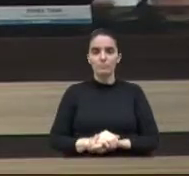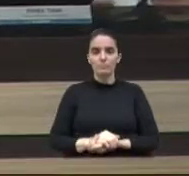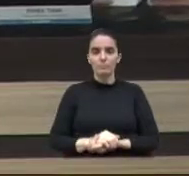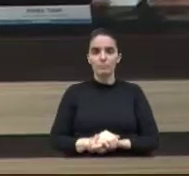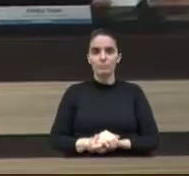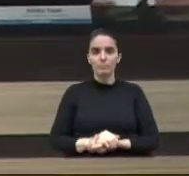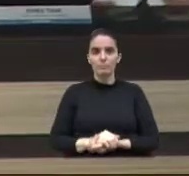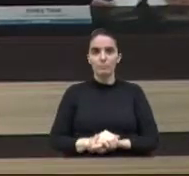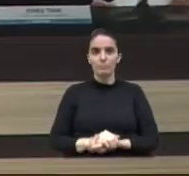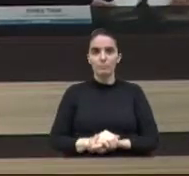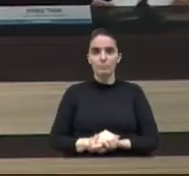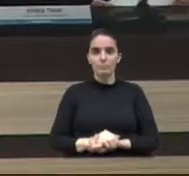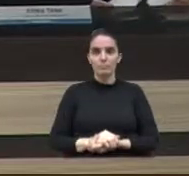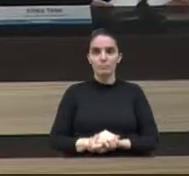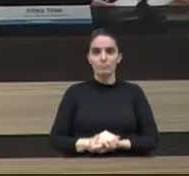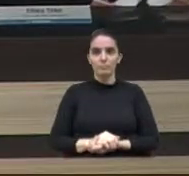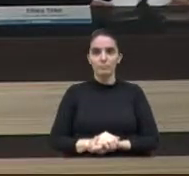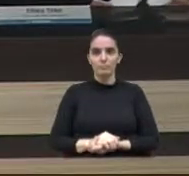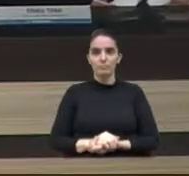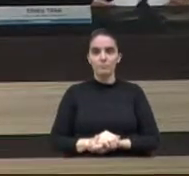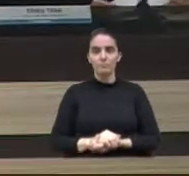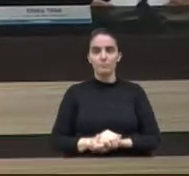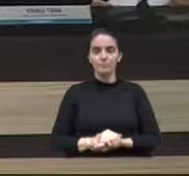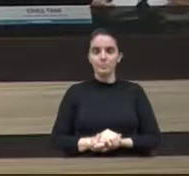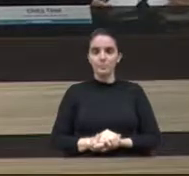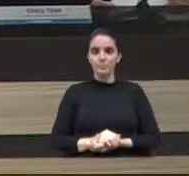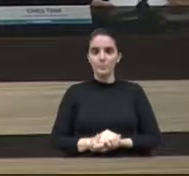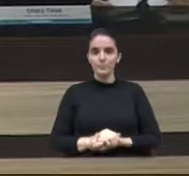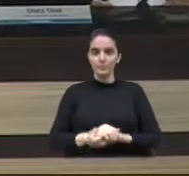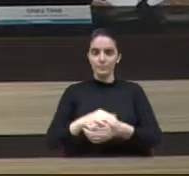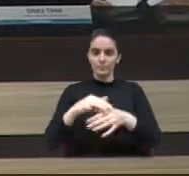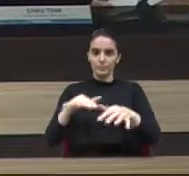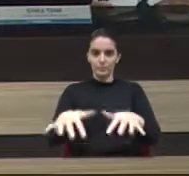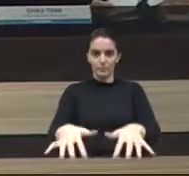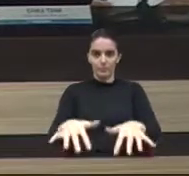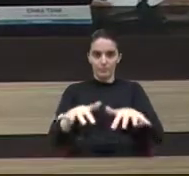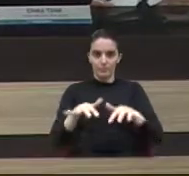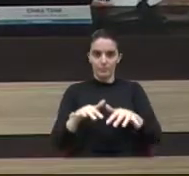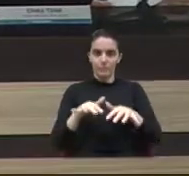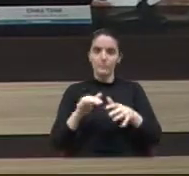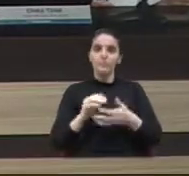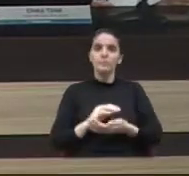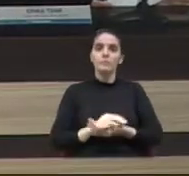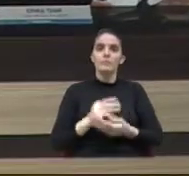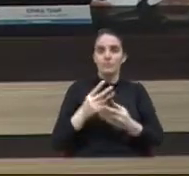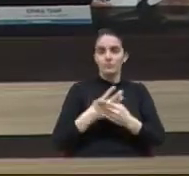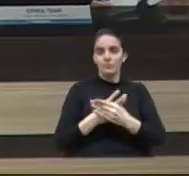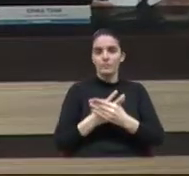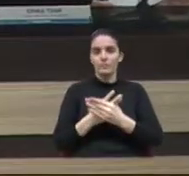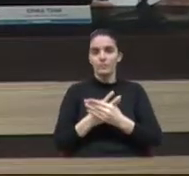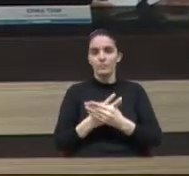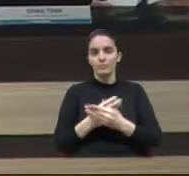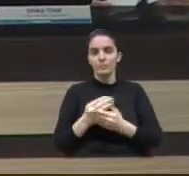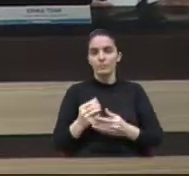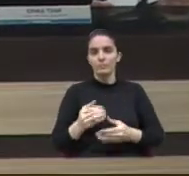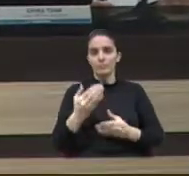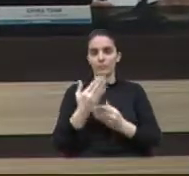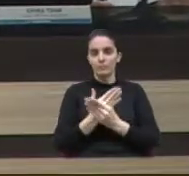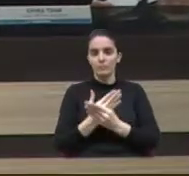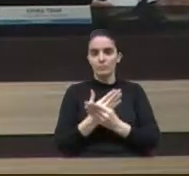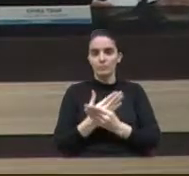A relatória a ser lido, senhor presidente. Pois não. Egrégio plenário da Câmara Municipal de Limeira. Parecer.